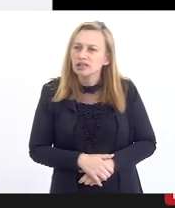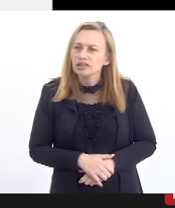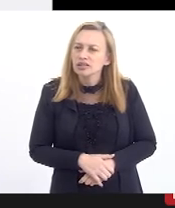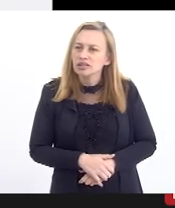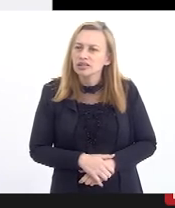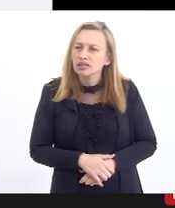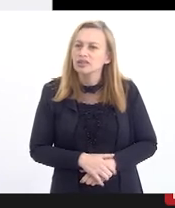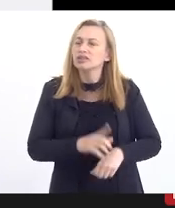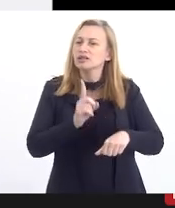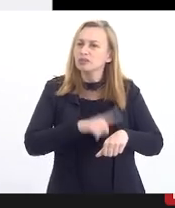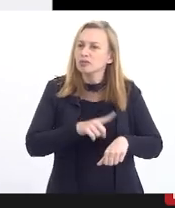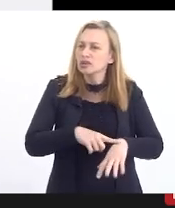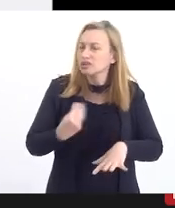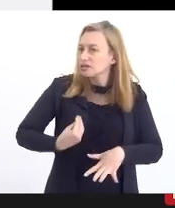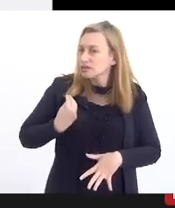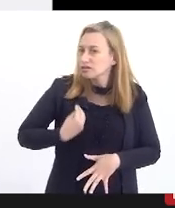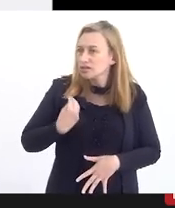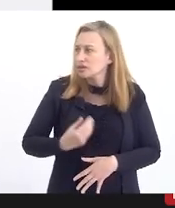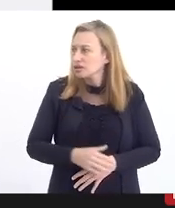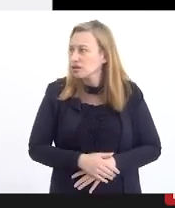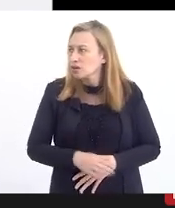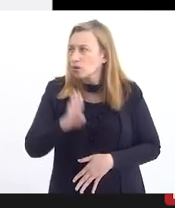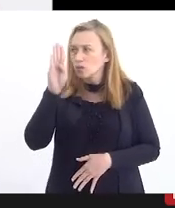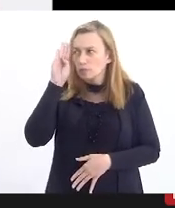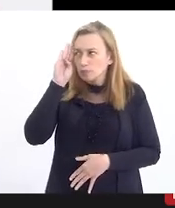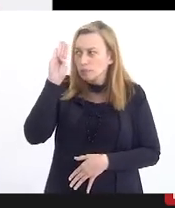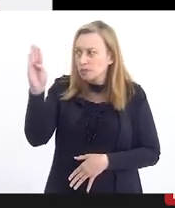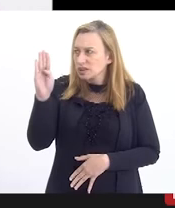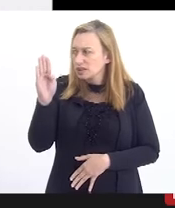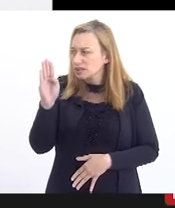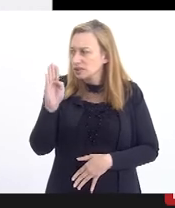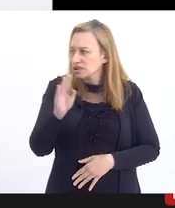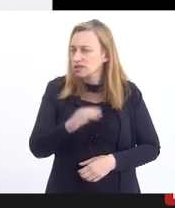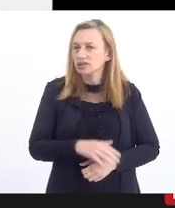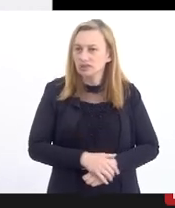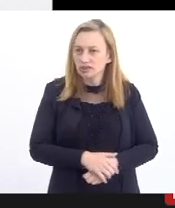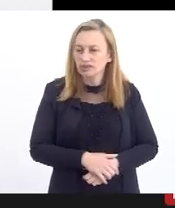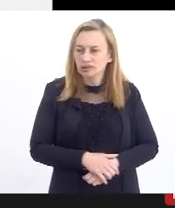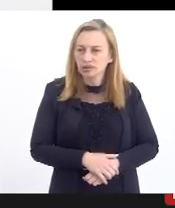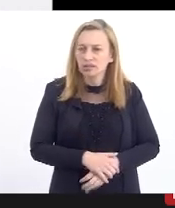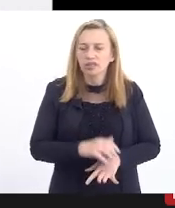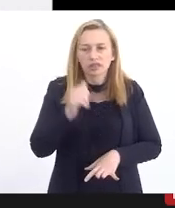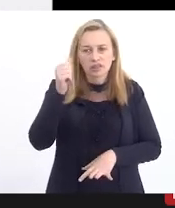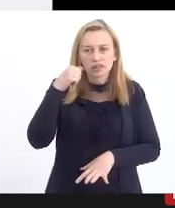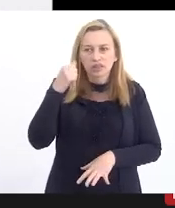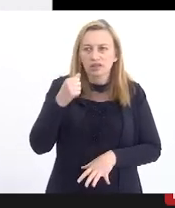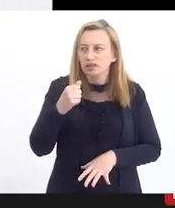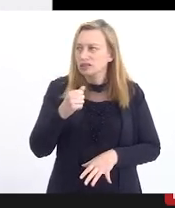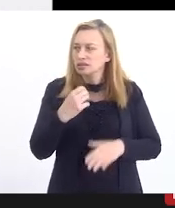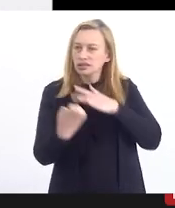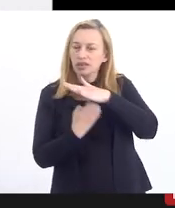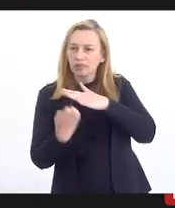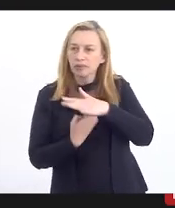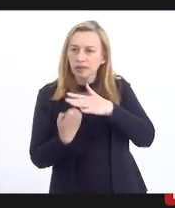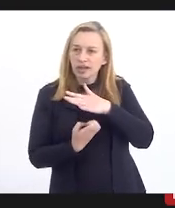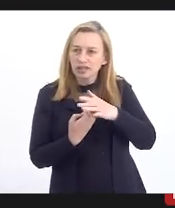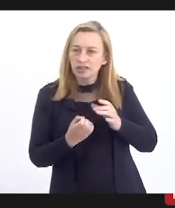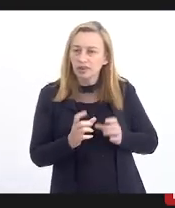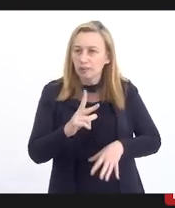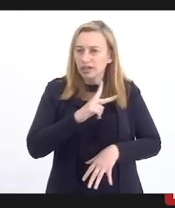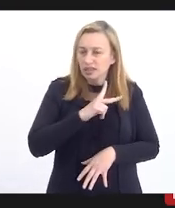Nesse triste momento que a gente vive, o principal ator da empresa privada deu uma entrevista dizendo